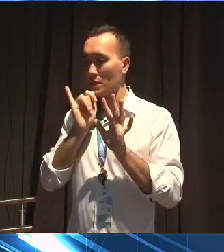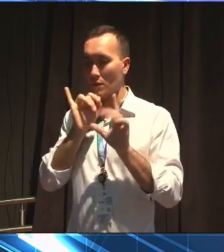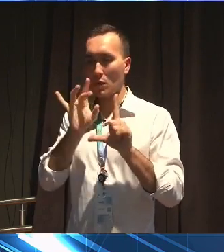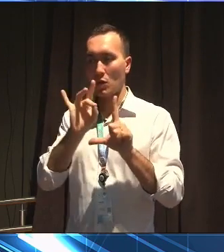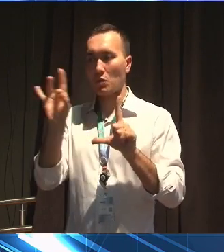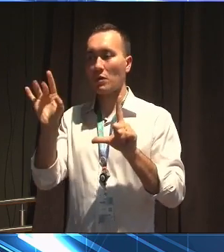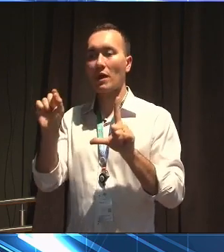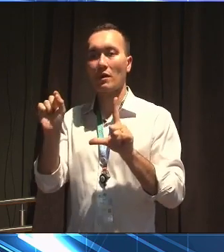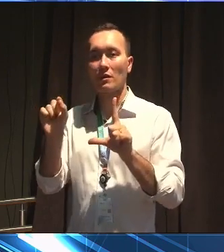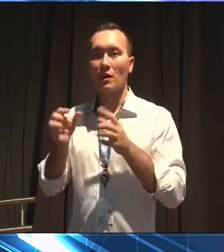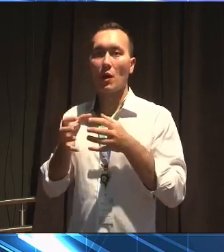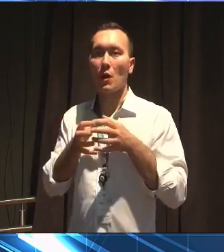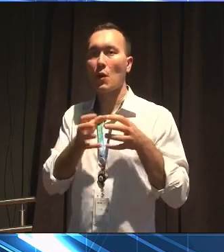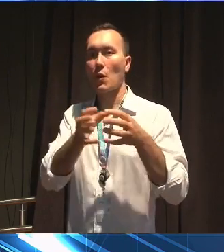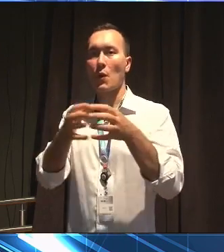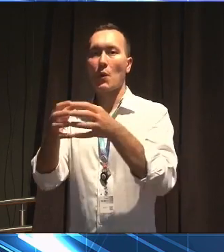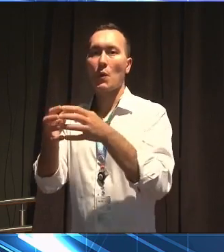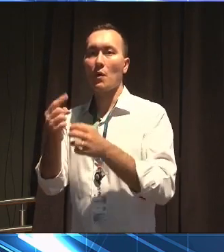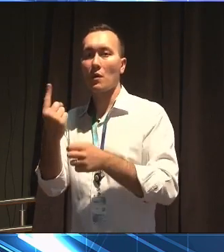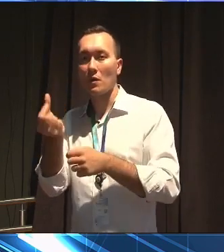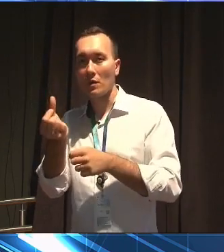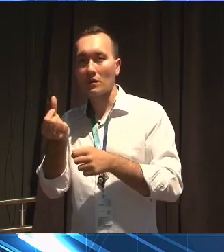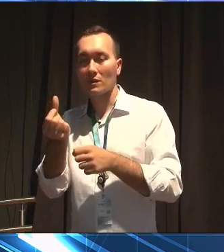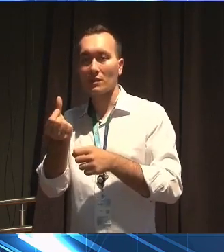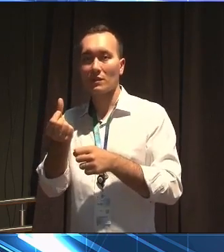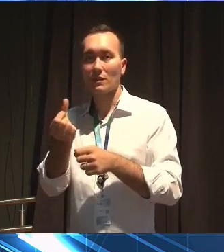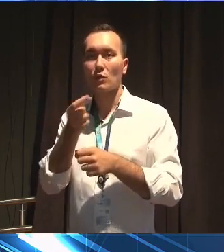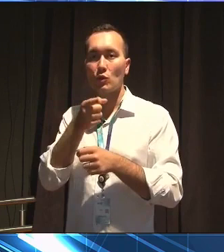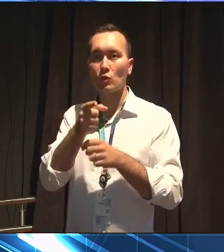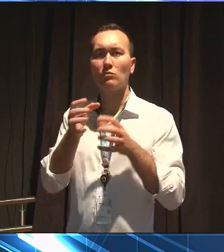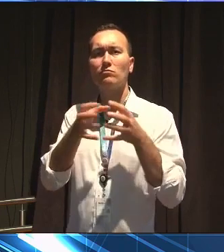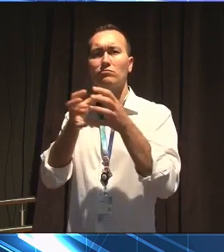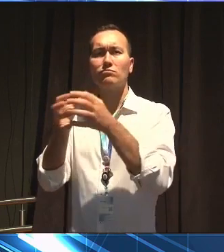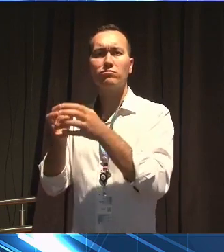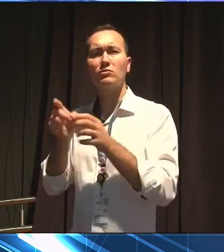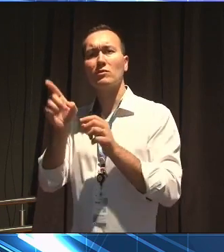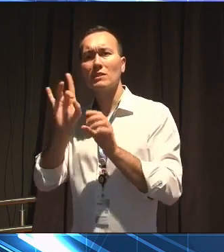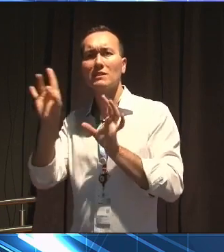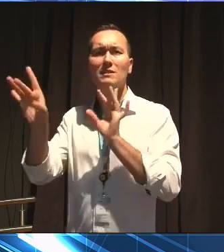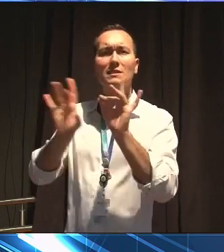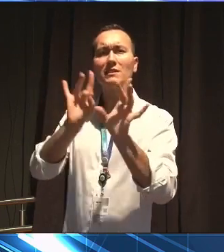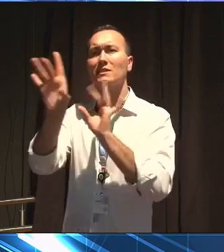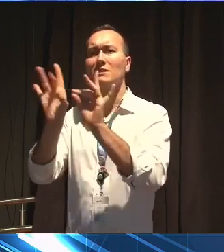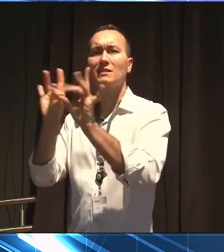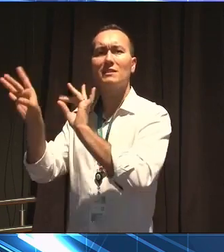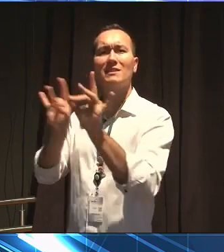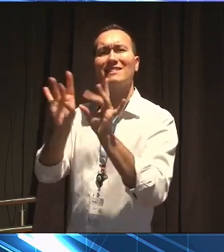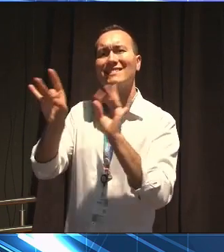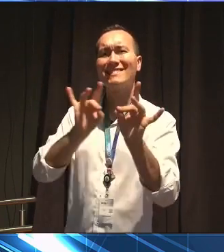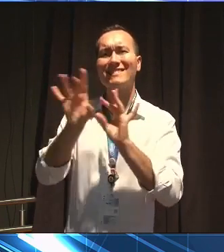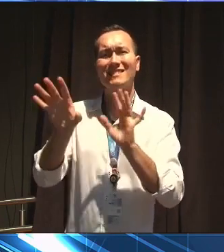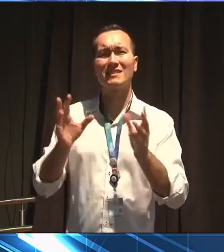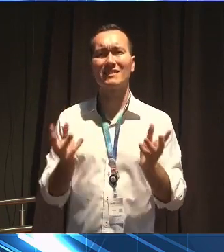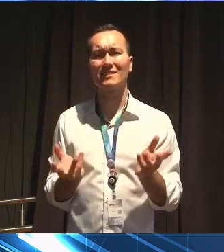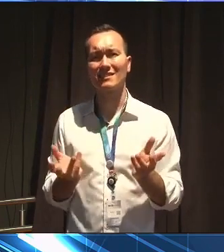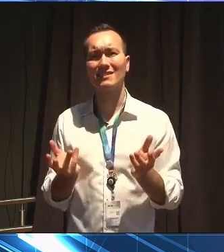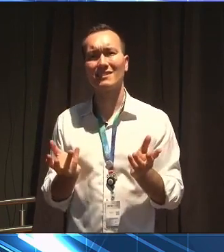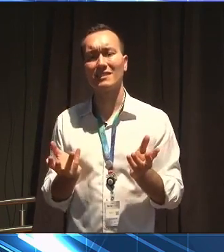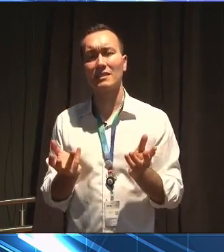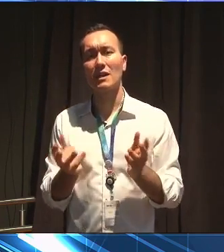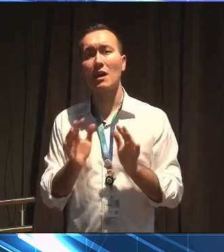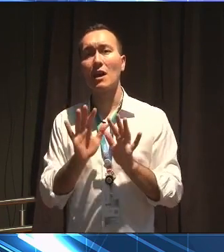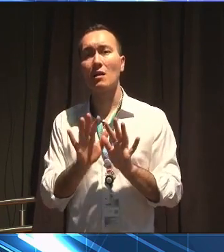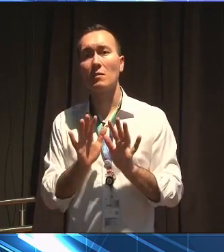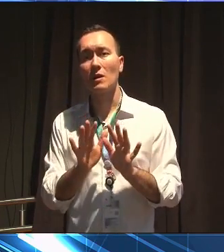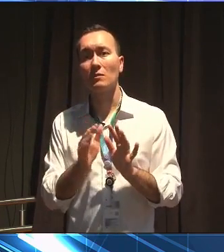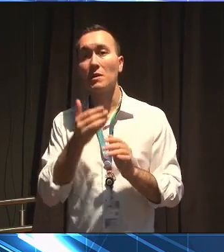empresa, e aí você vai ter que passar a chave para ele. Olha, compartilha, valida aí. Qual que é a alternativa? É utilizar uma